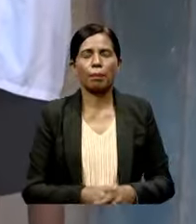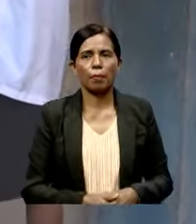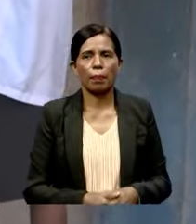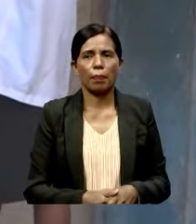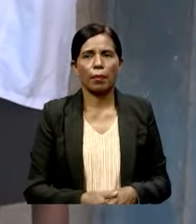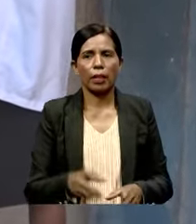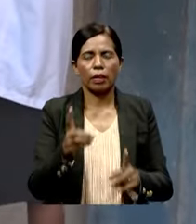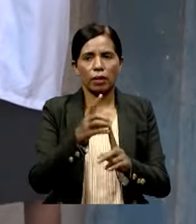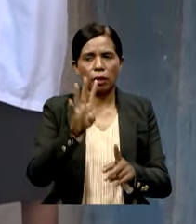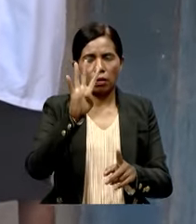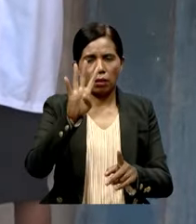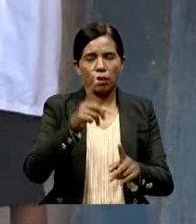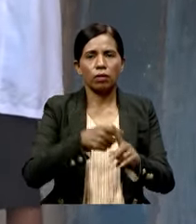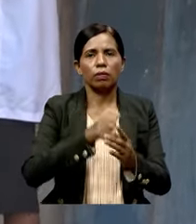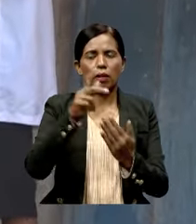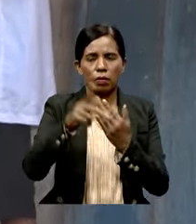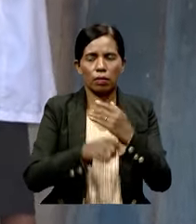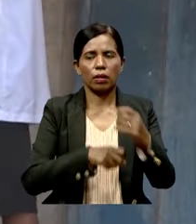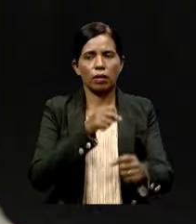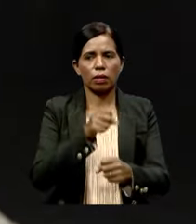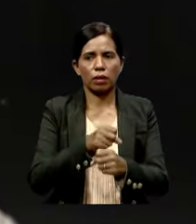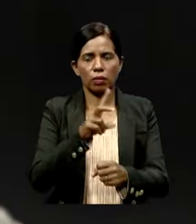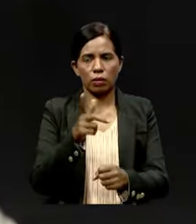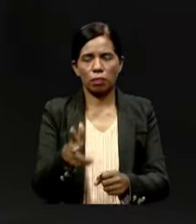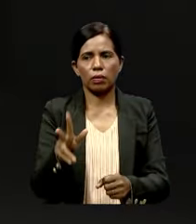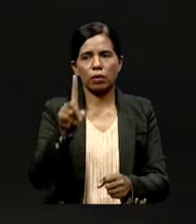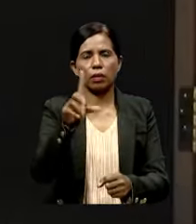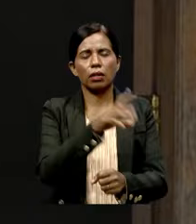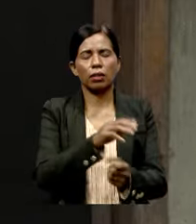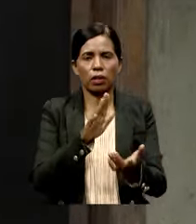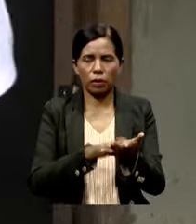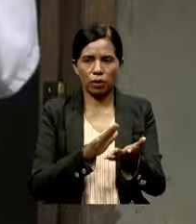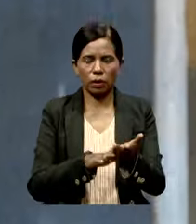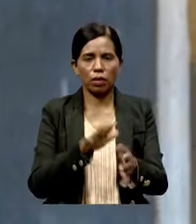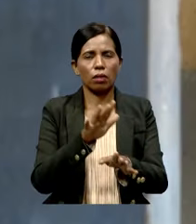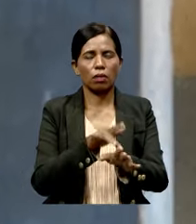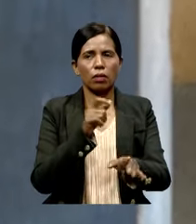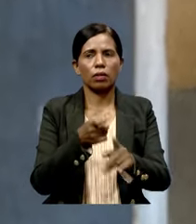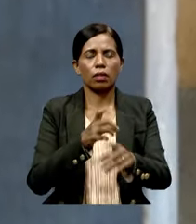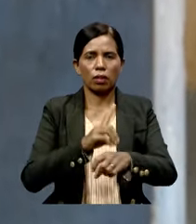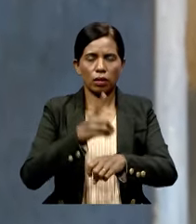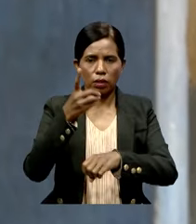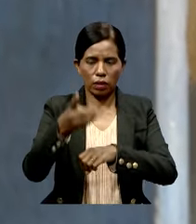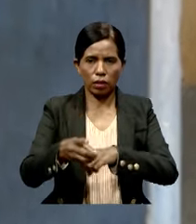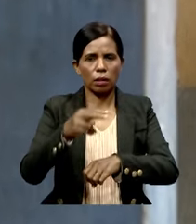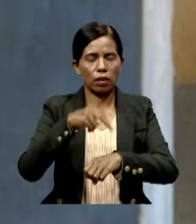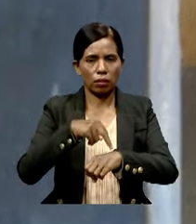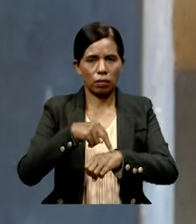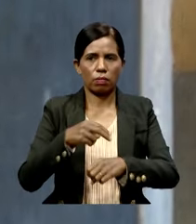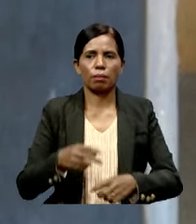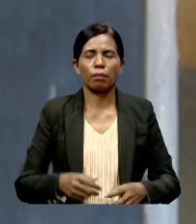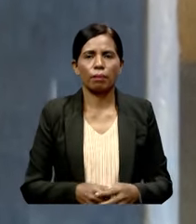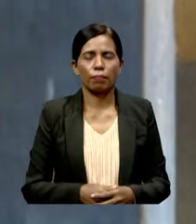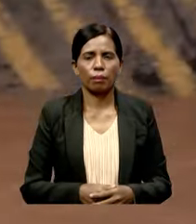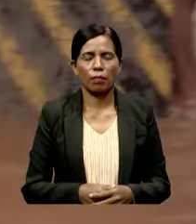iha loron hat fulan abril tinan rihun rua rua nulu resinida, escola refere afetado husi desastre naturais.